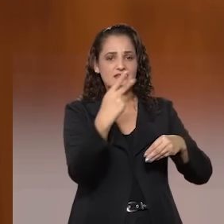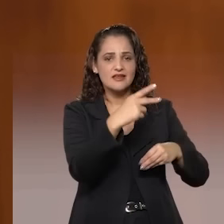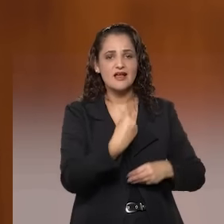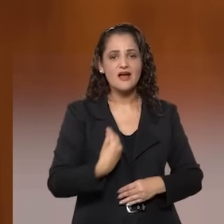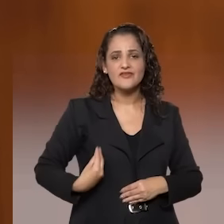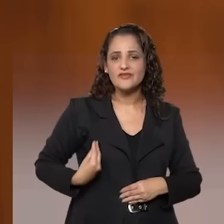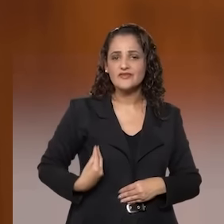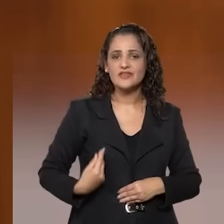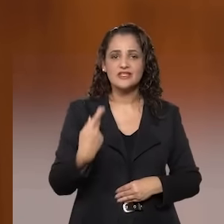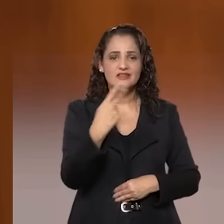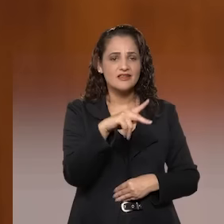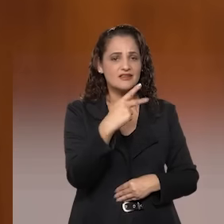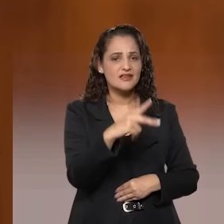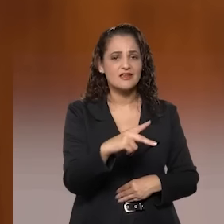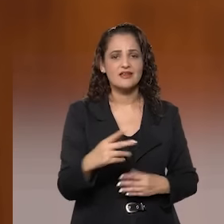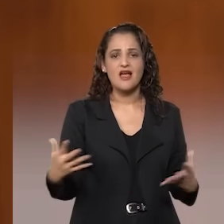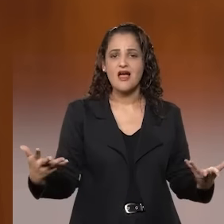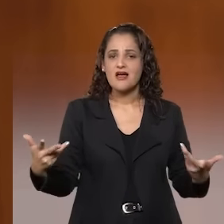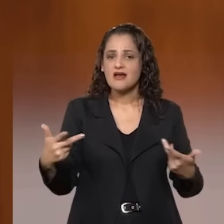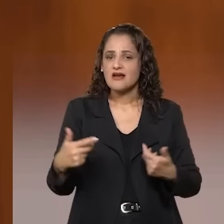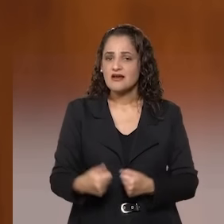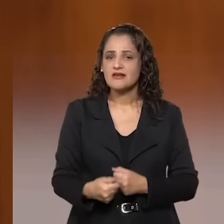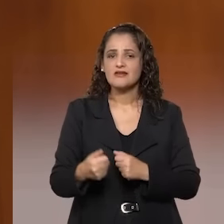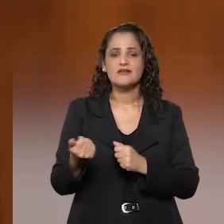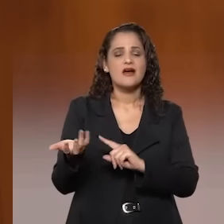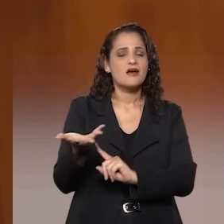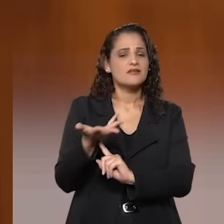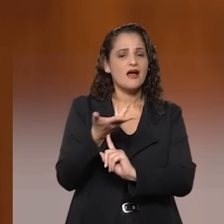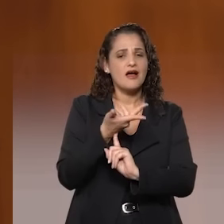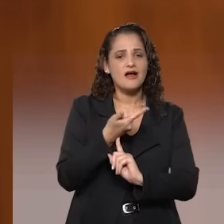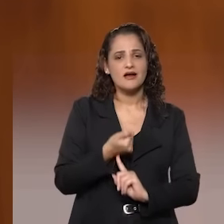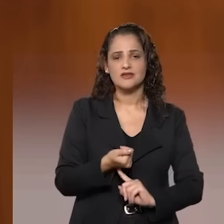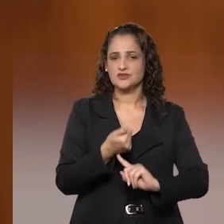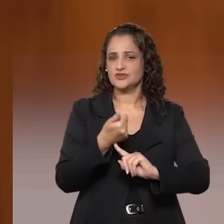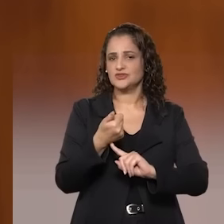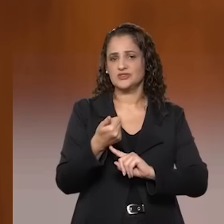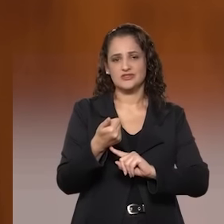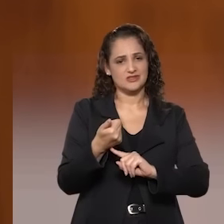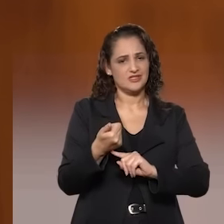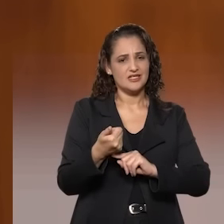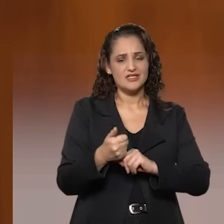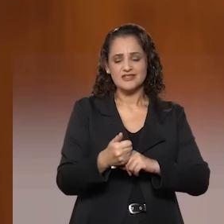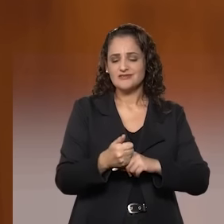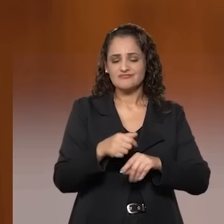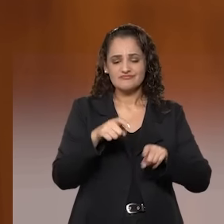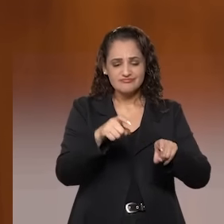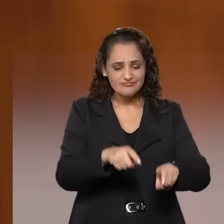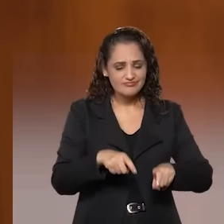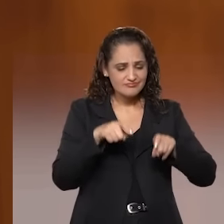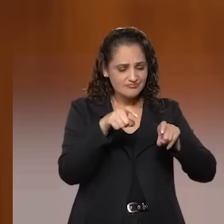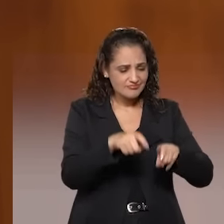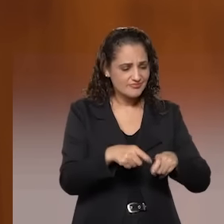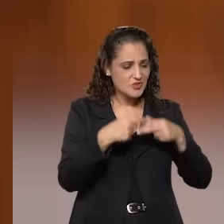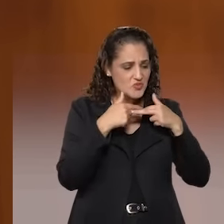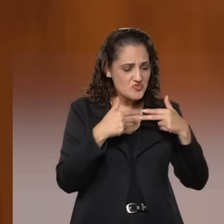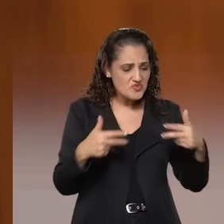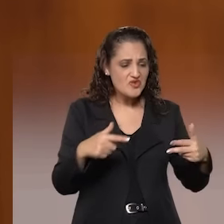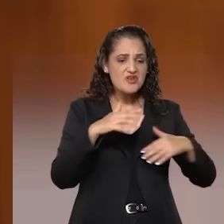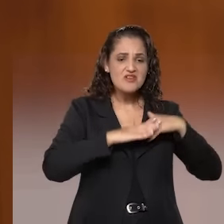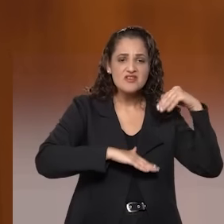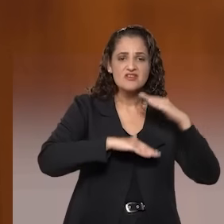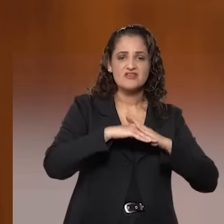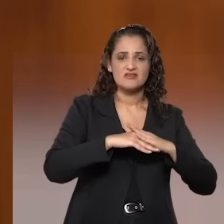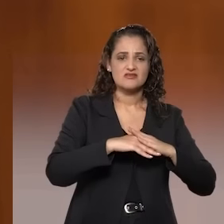eles eram expertos na arte da ferramentaria do plantio então eles eles foram trazidos porque eram